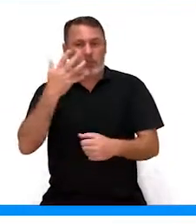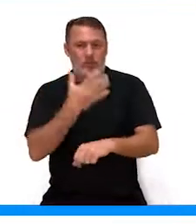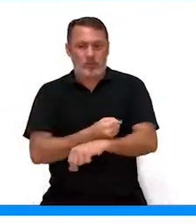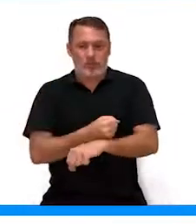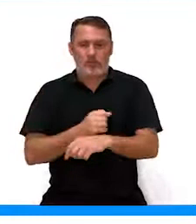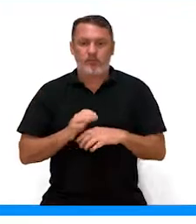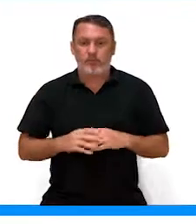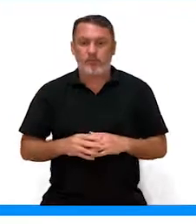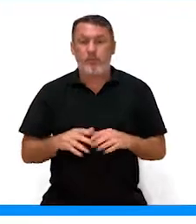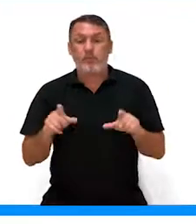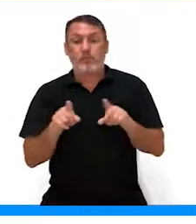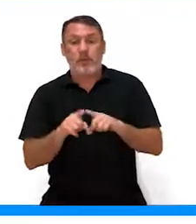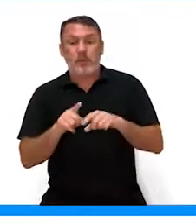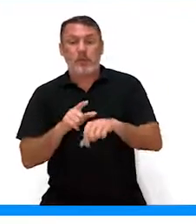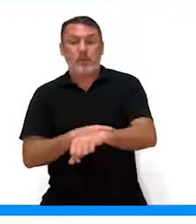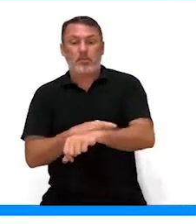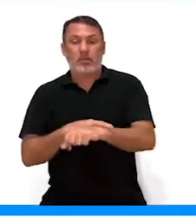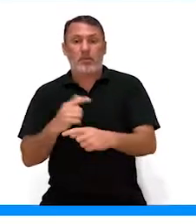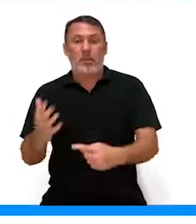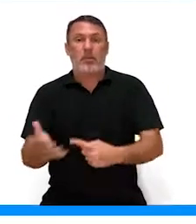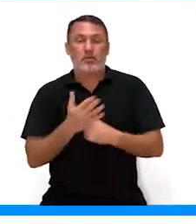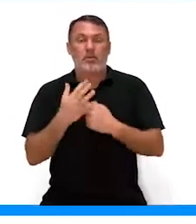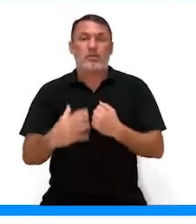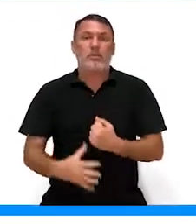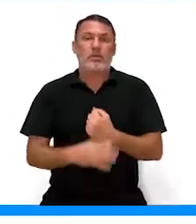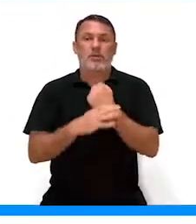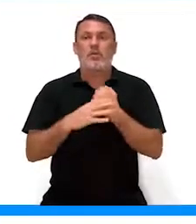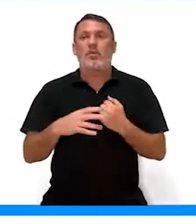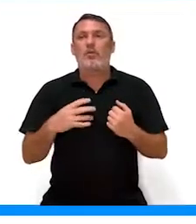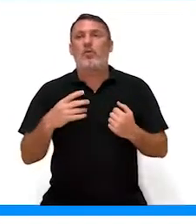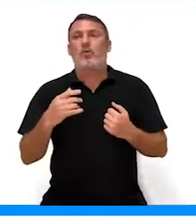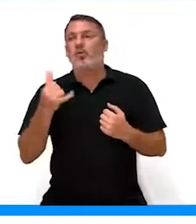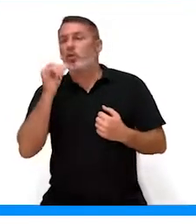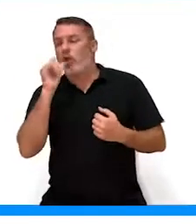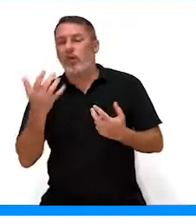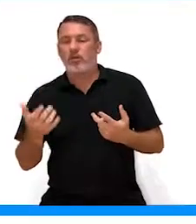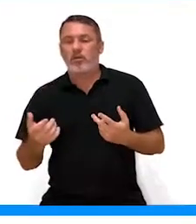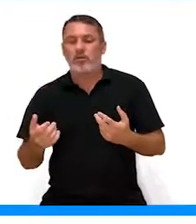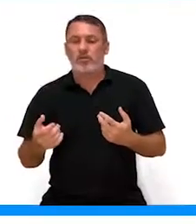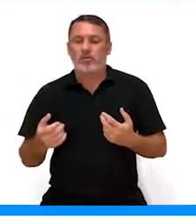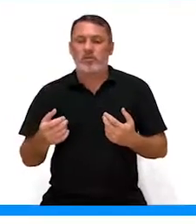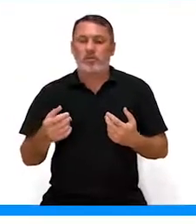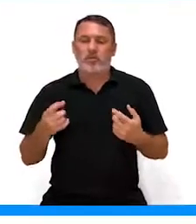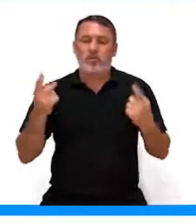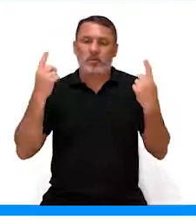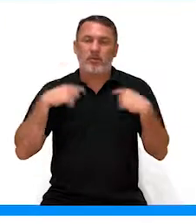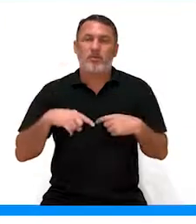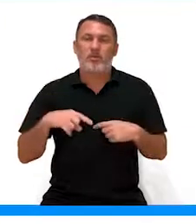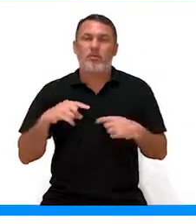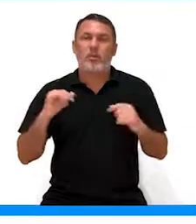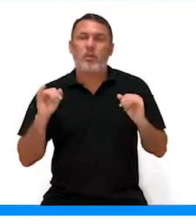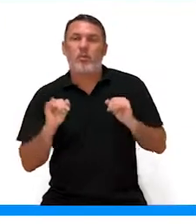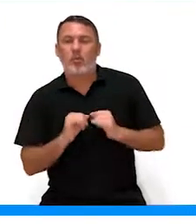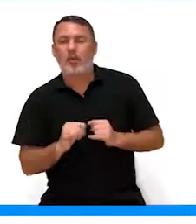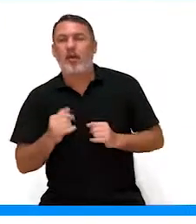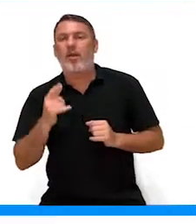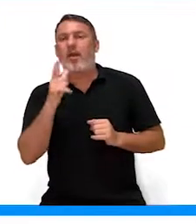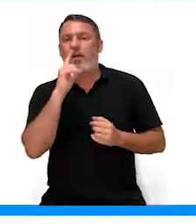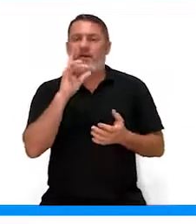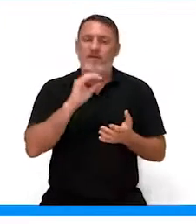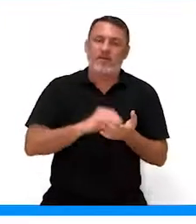né? Todos os receptores estão aí. Ela que vai promover proteção contra choques mecânicos,